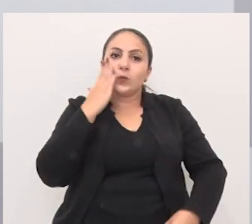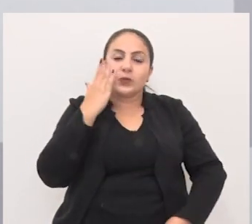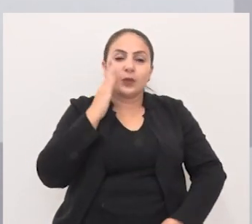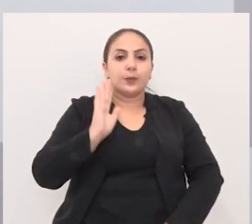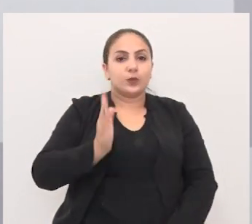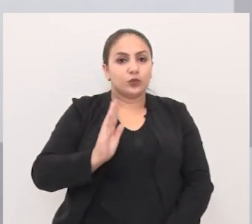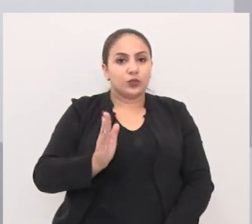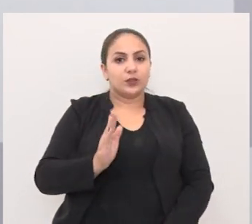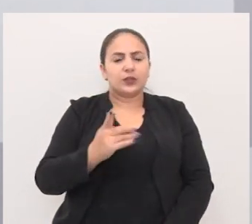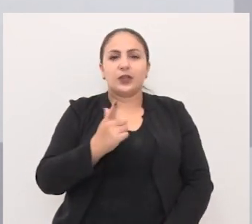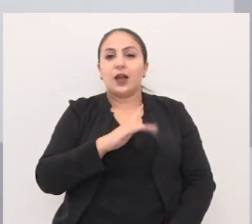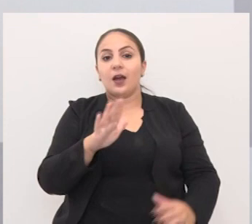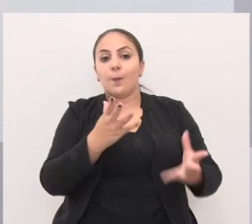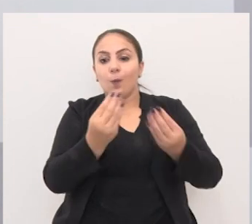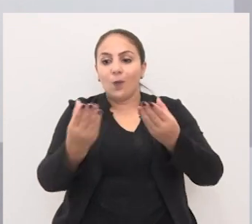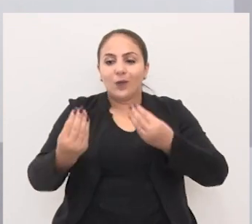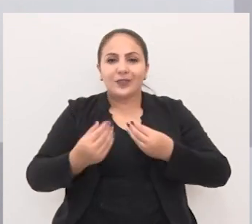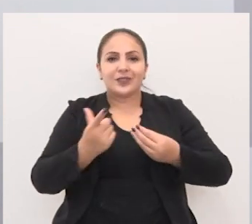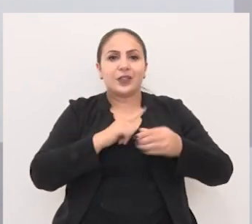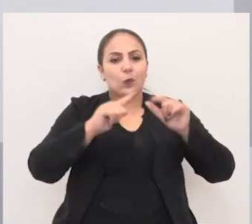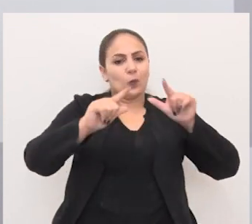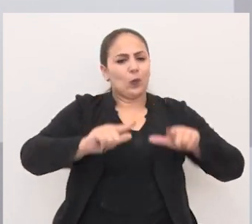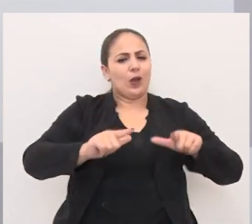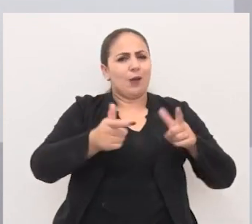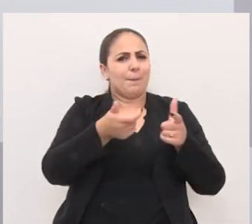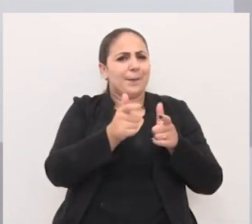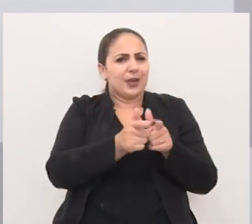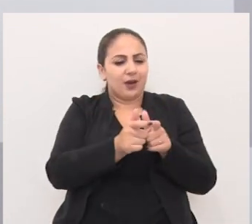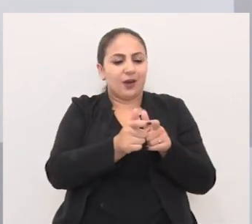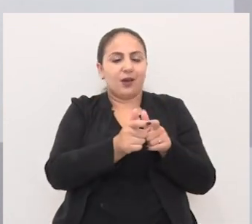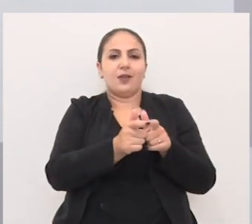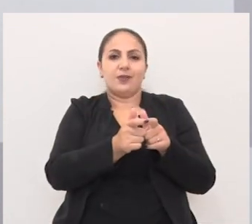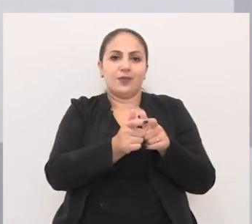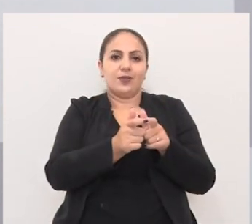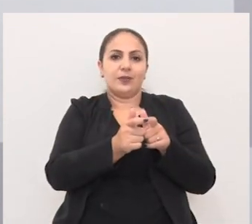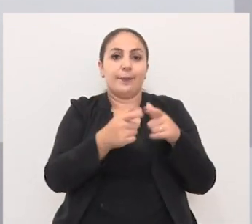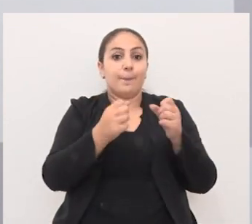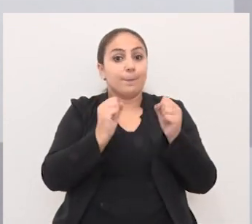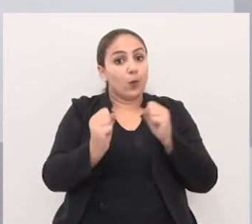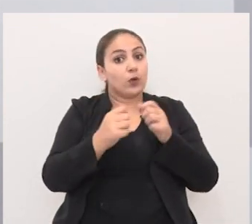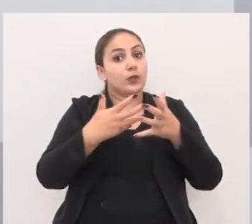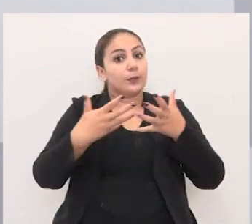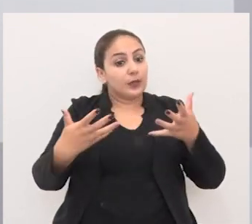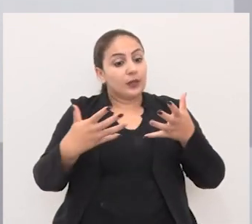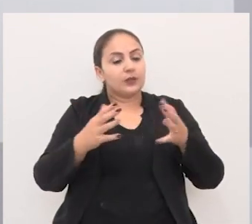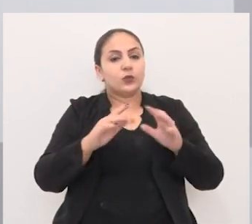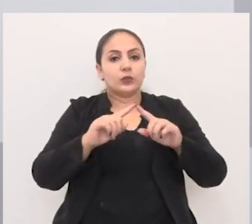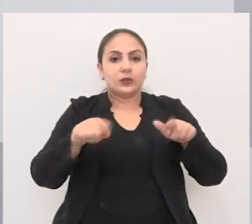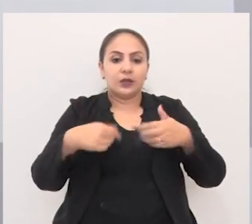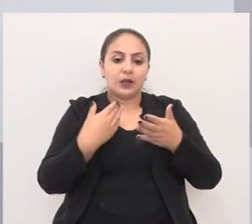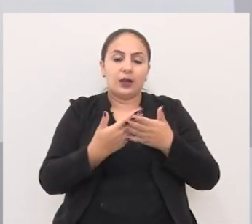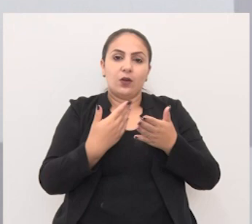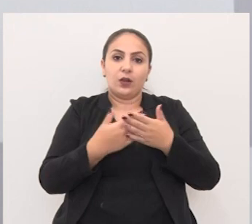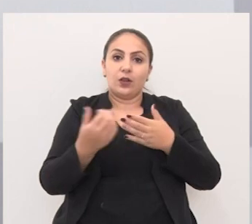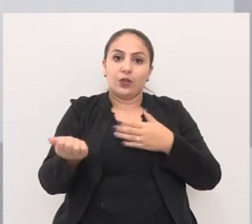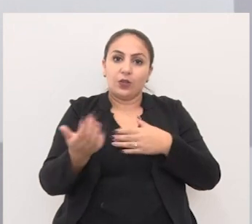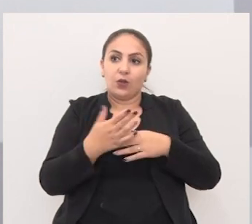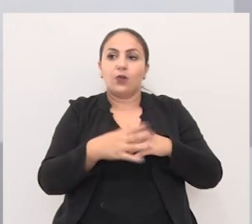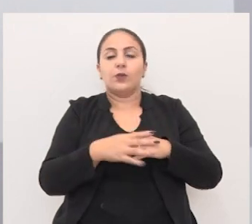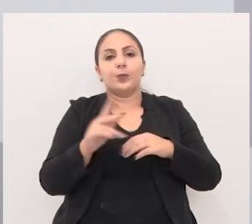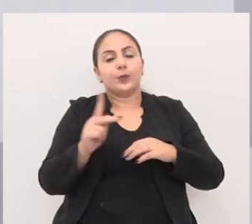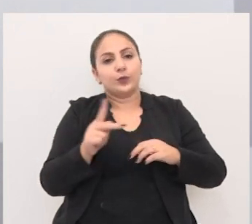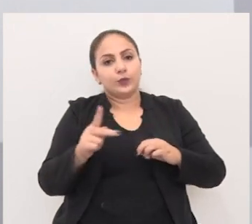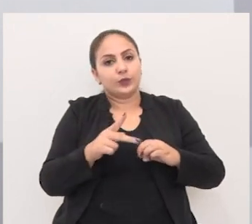sabe que muitas delas têm um espaço físico muito pequeno, poderia ser ampliado com novas salas de aula, para